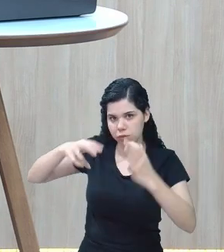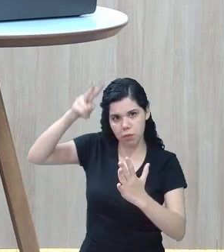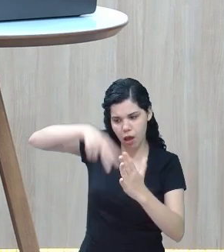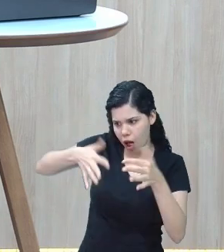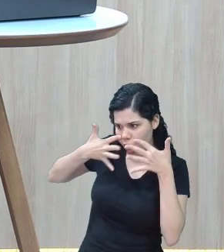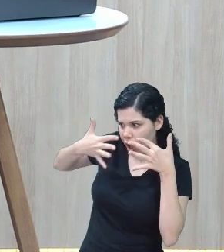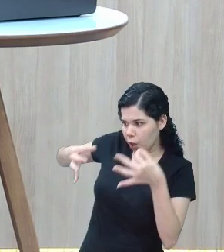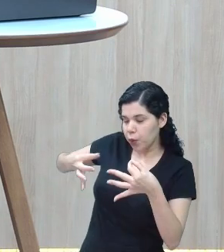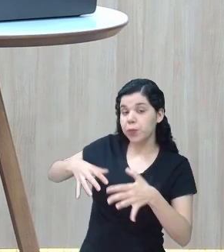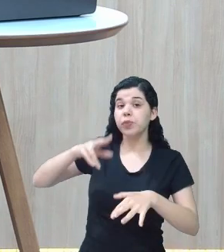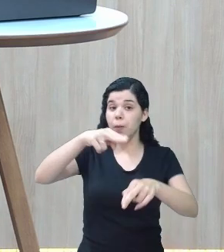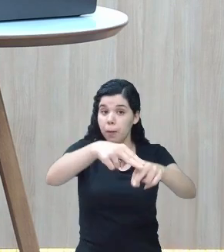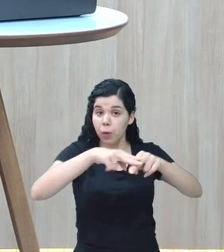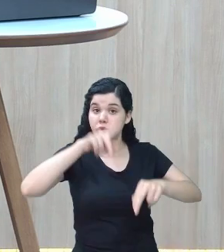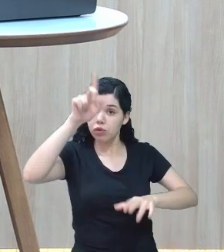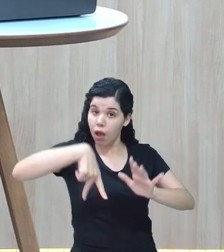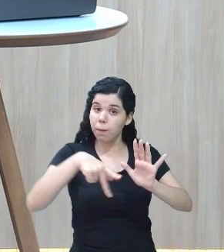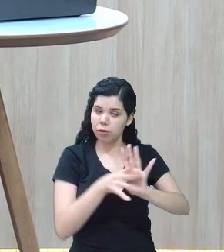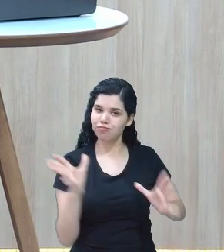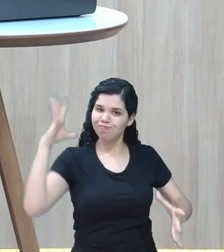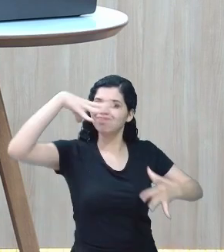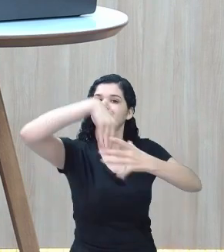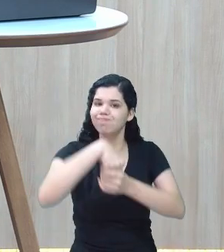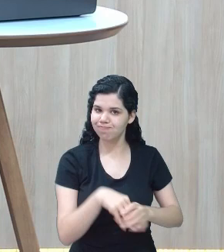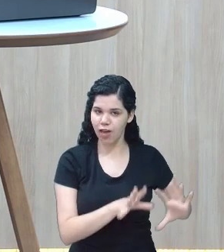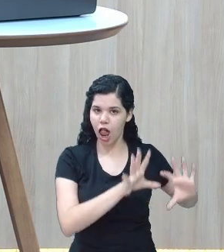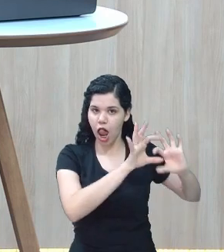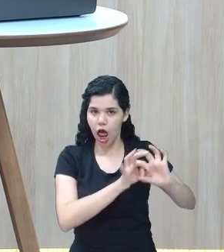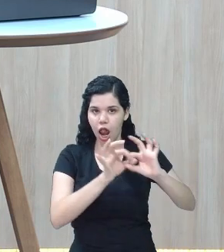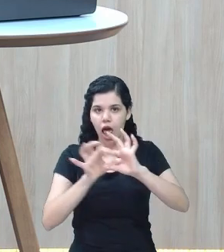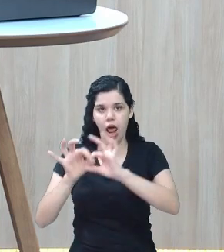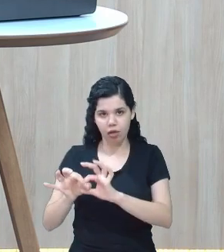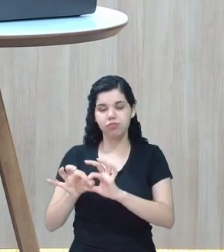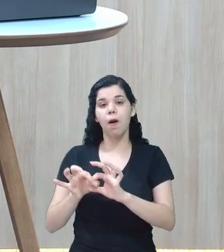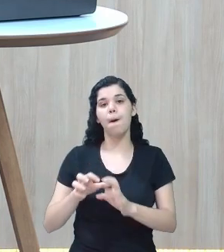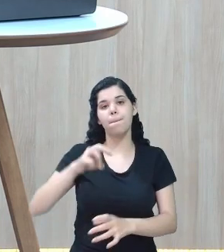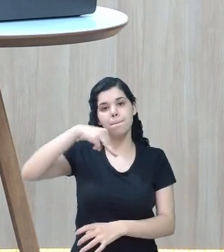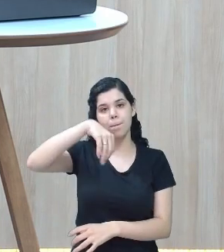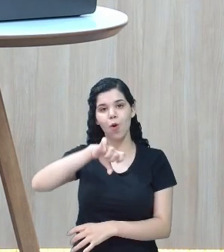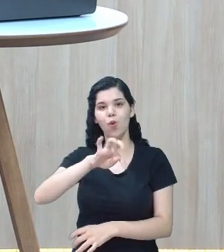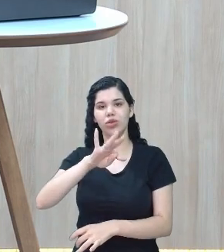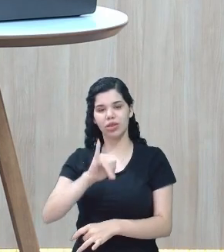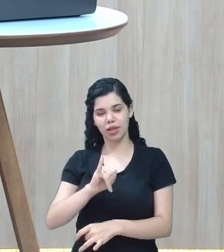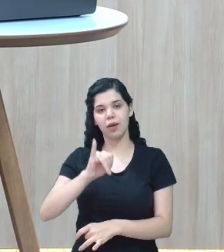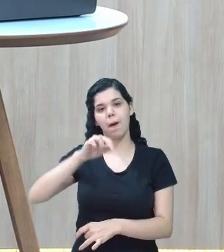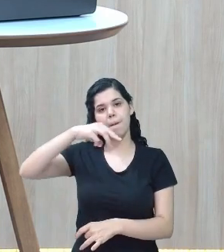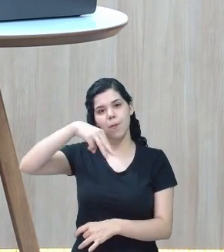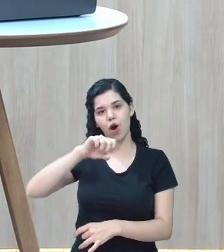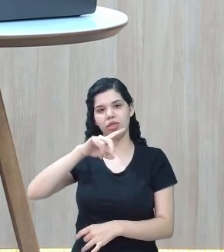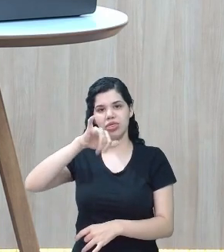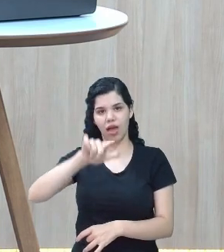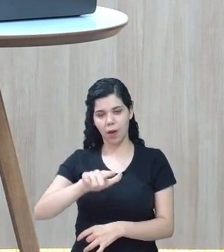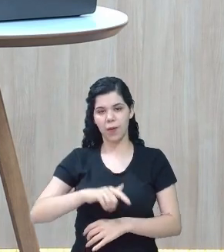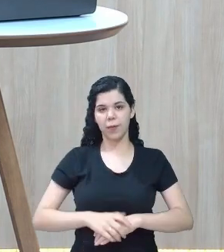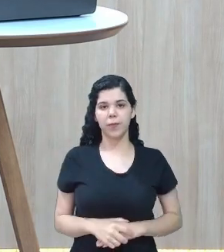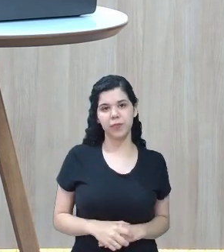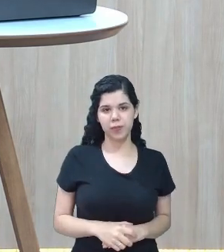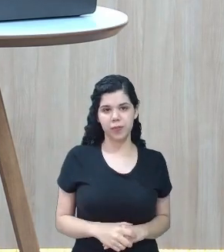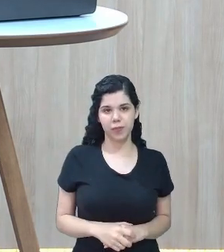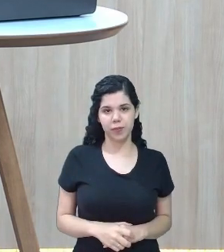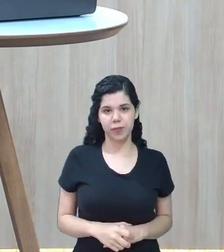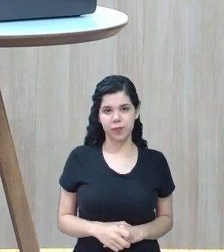do leitor. Não é? Então, a gente também considera esse texto como uma multimodalidade.